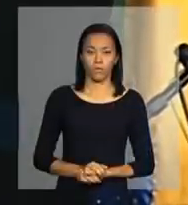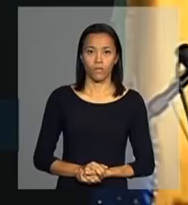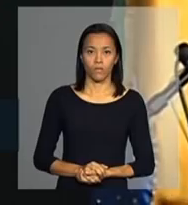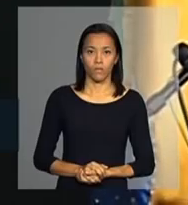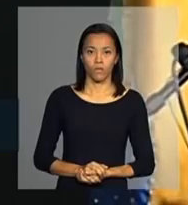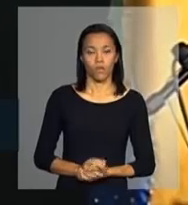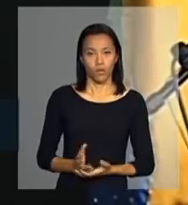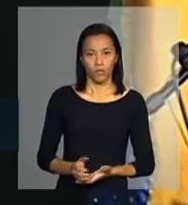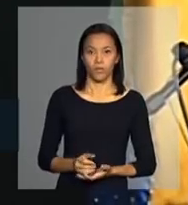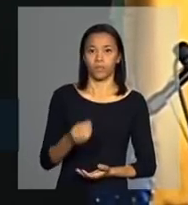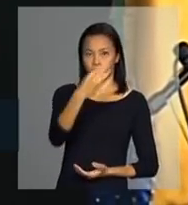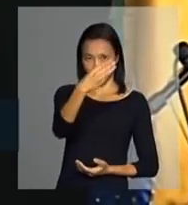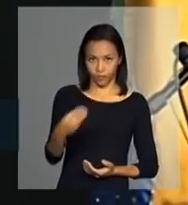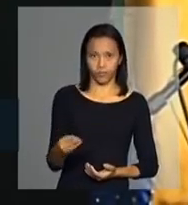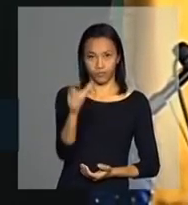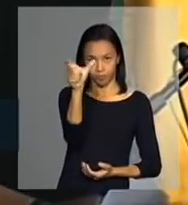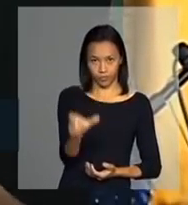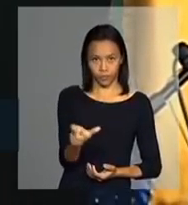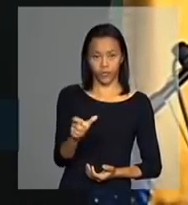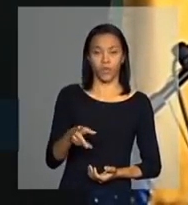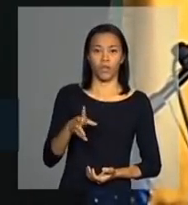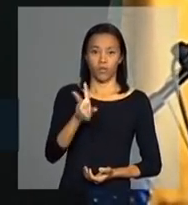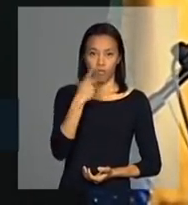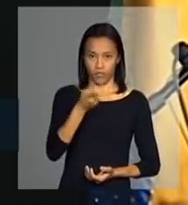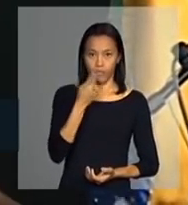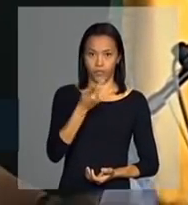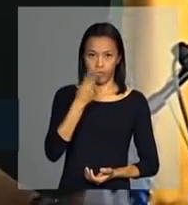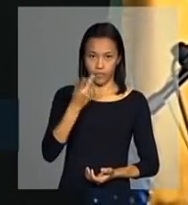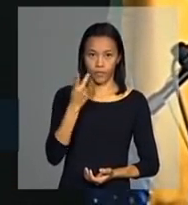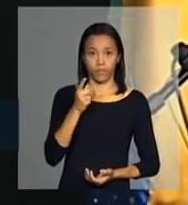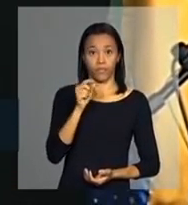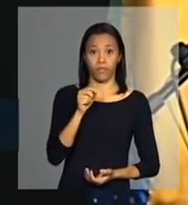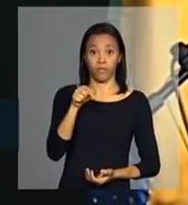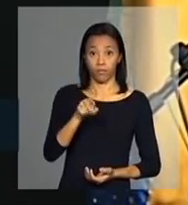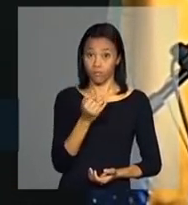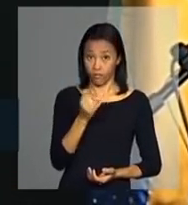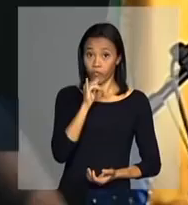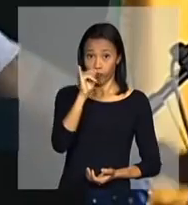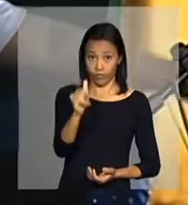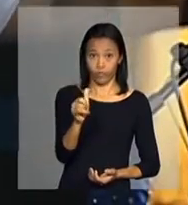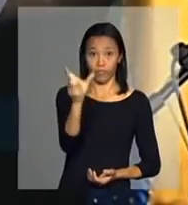seu ministro. Queria falar aqui para o senhor,